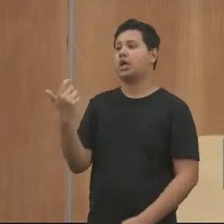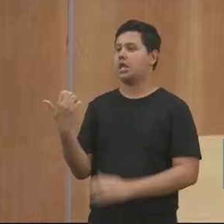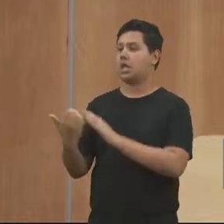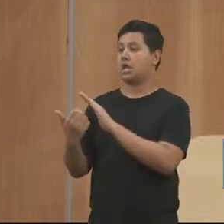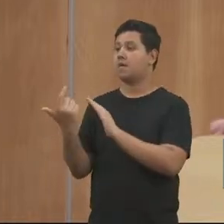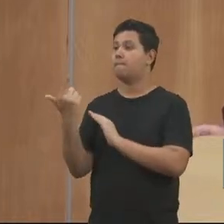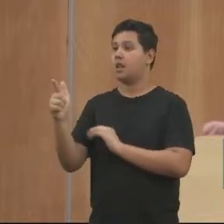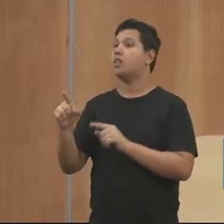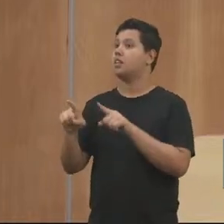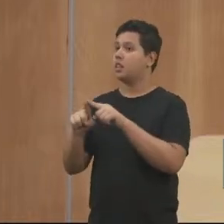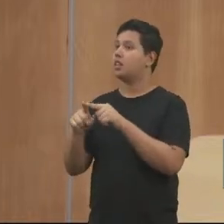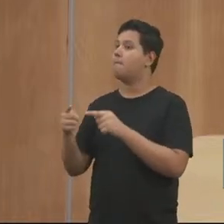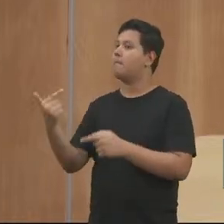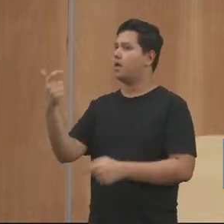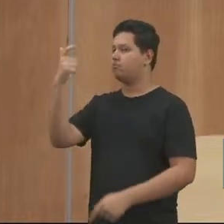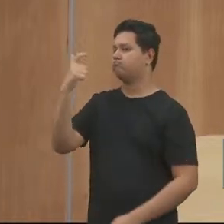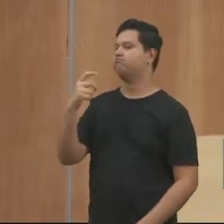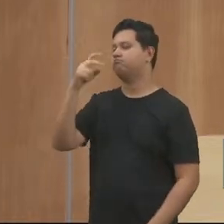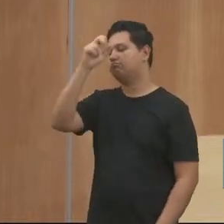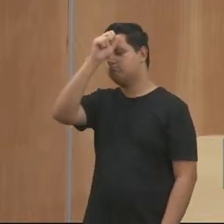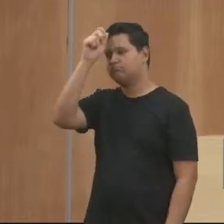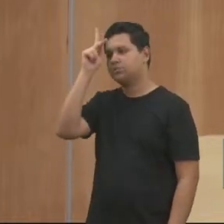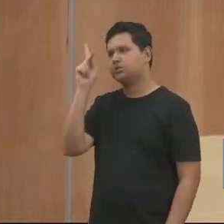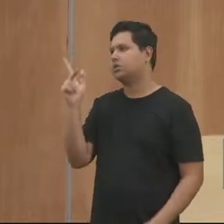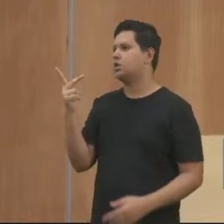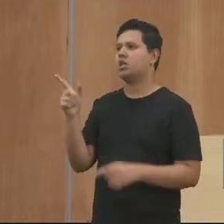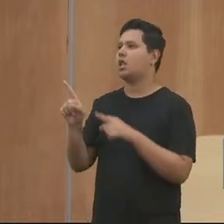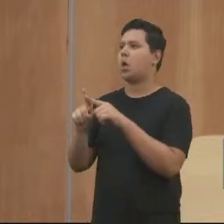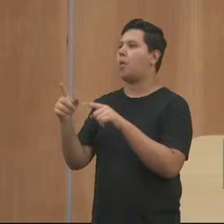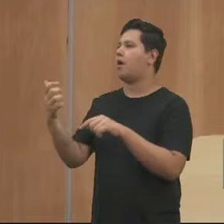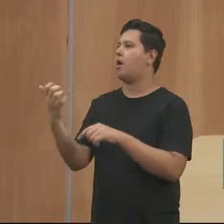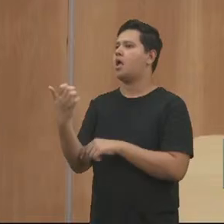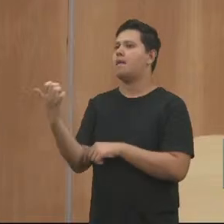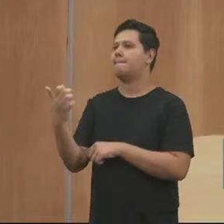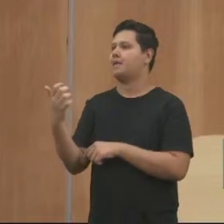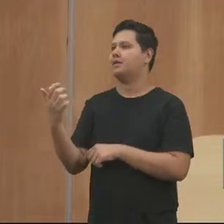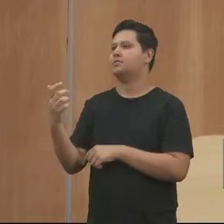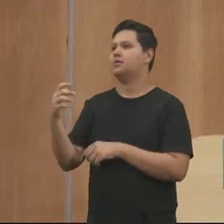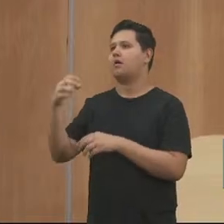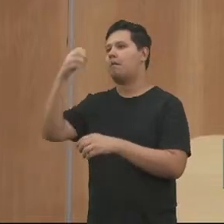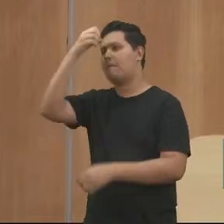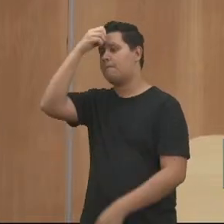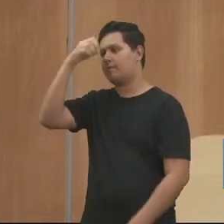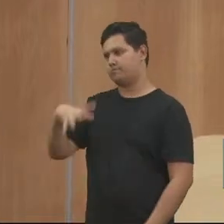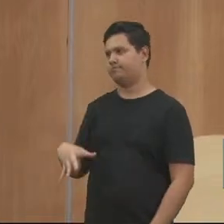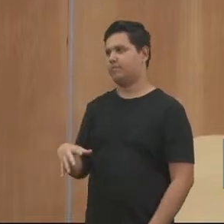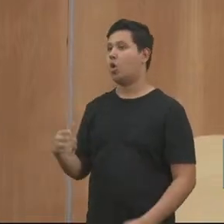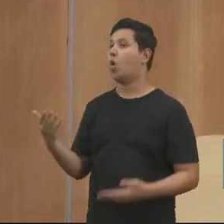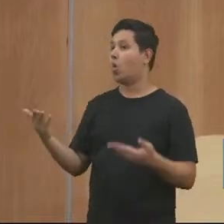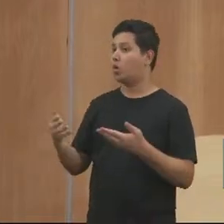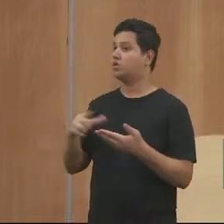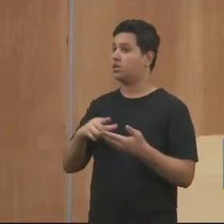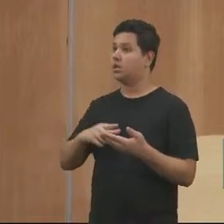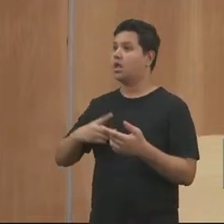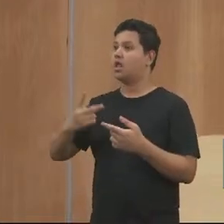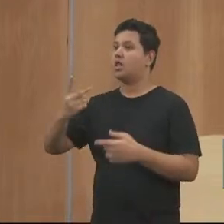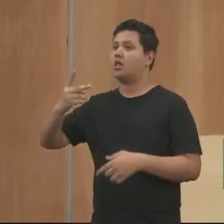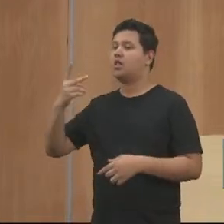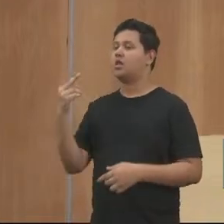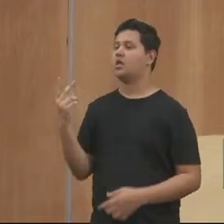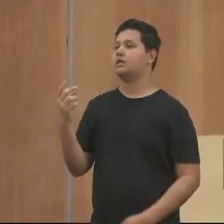não atrapalhe a vida desse fornecedor, não quebre essas empresas. Hoje, do estoque que temos de renegociação em torno